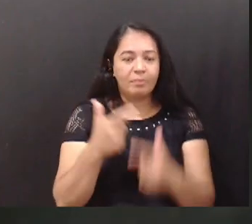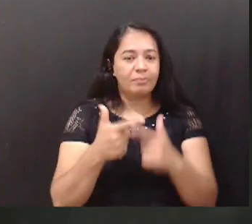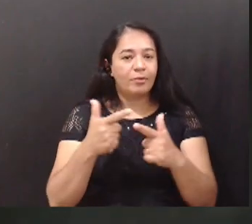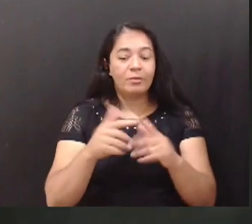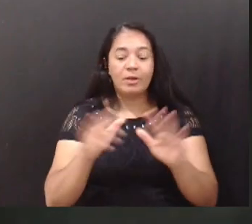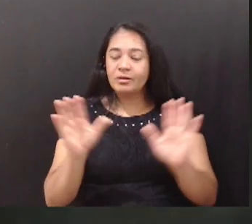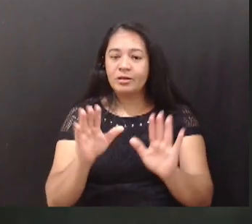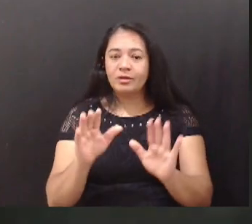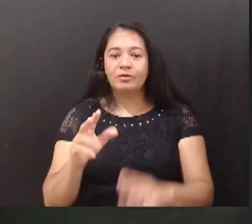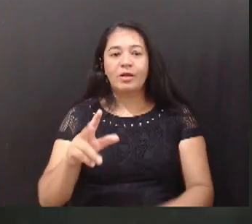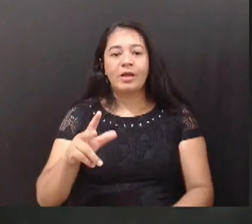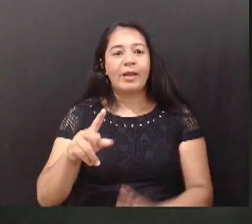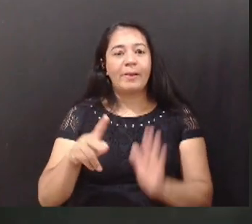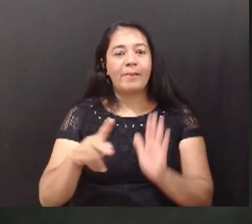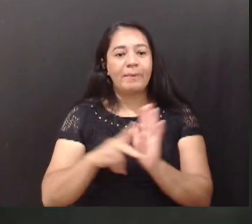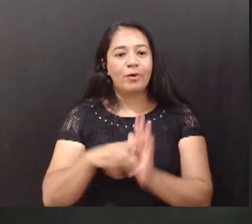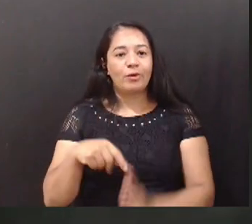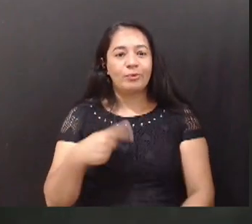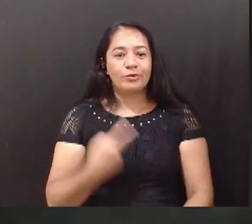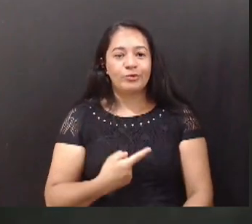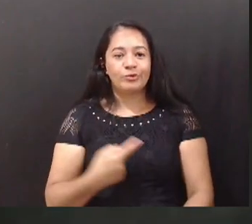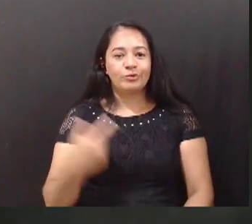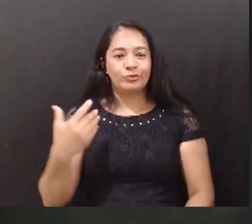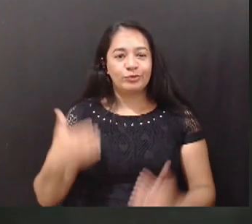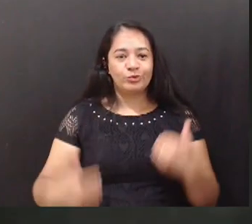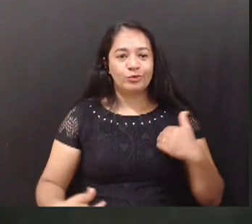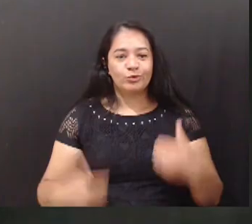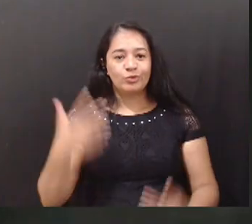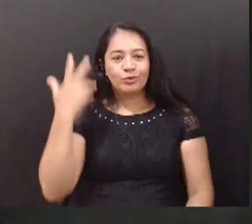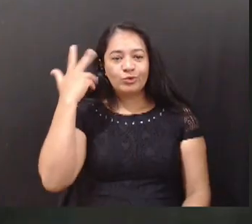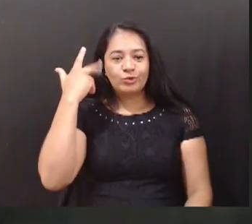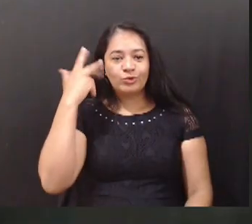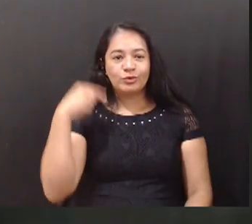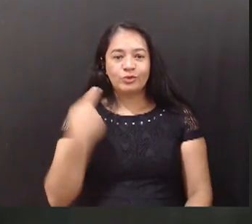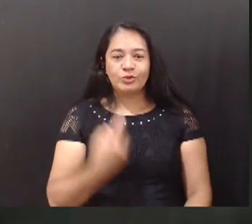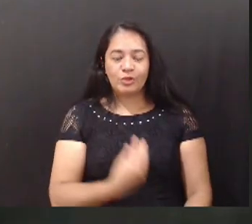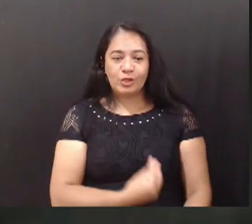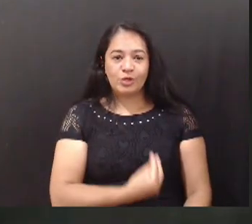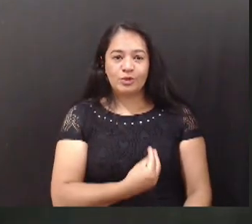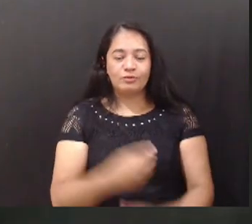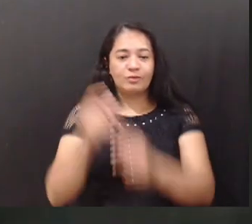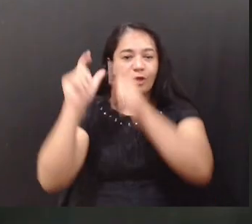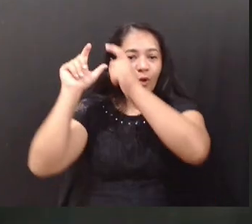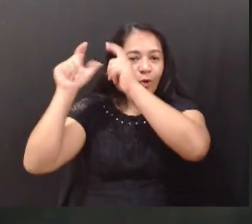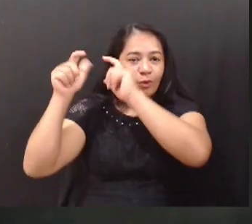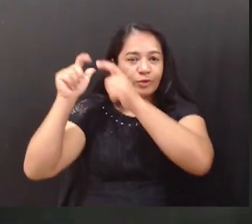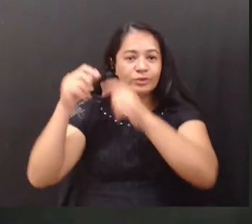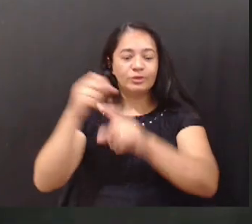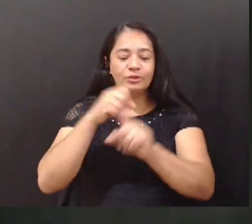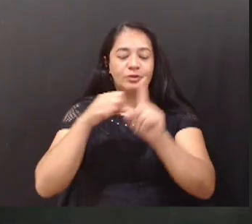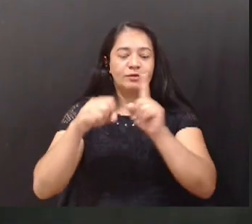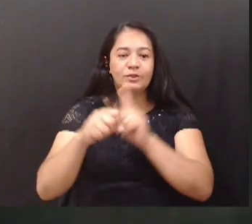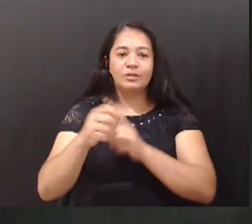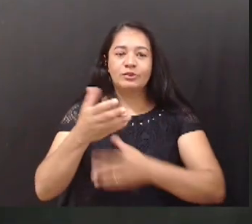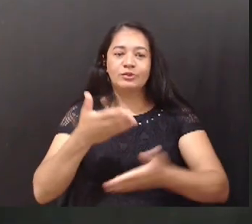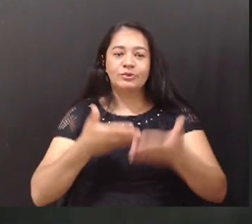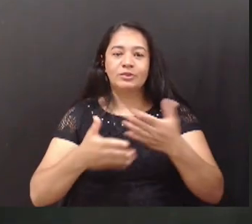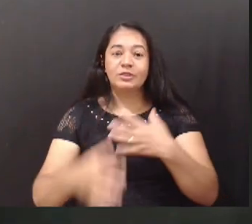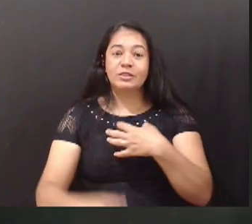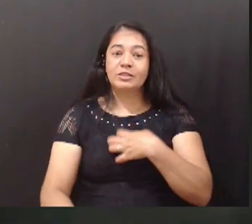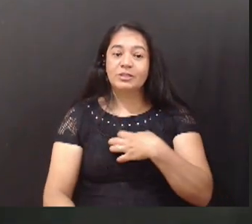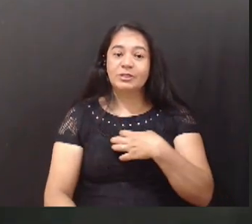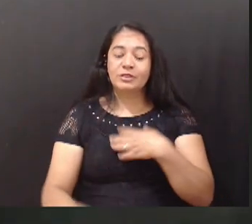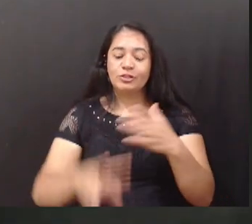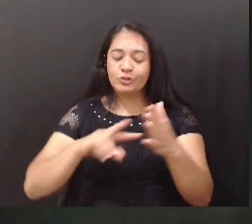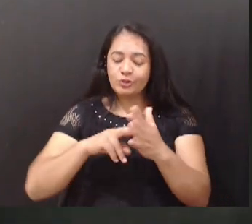parte da nossa natureza, né? Da nossa natureza cognitiva, social. Sentir faz sentido